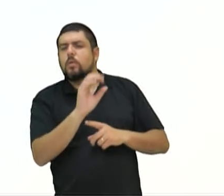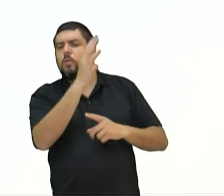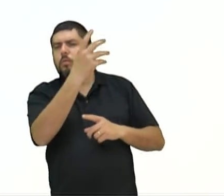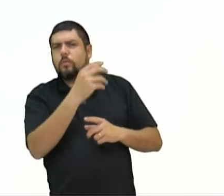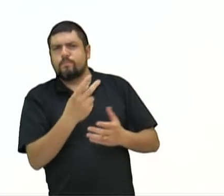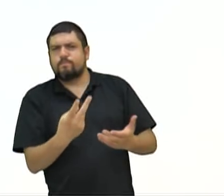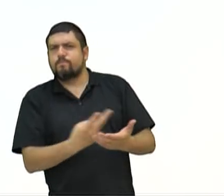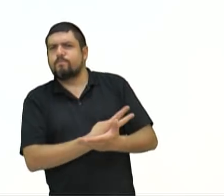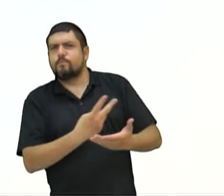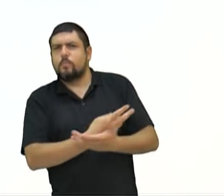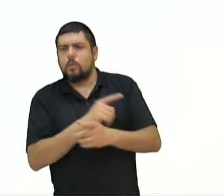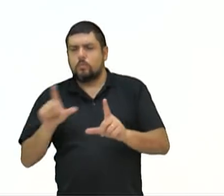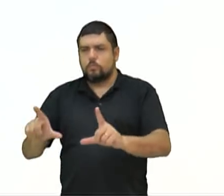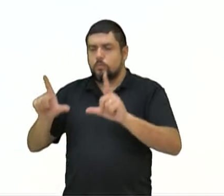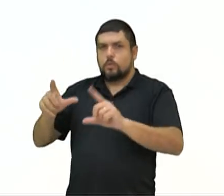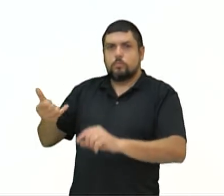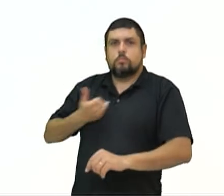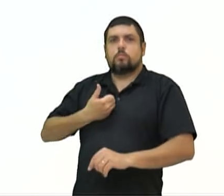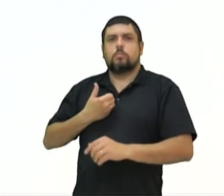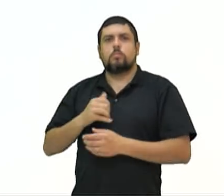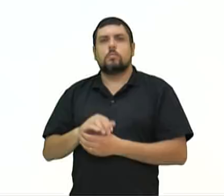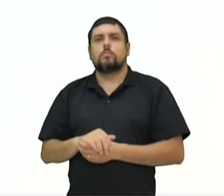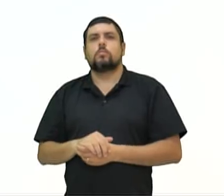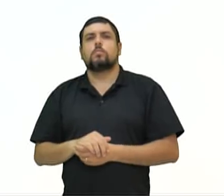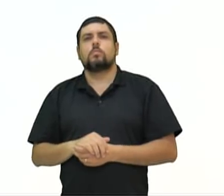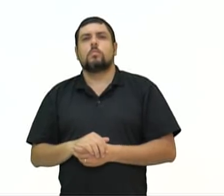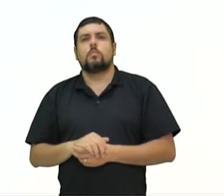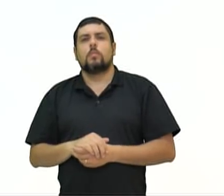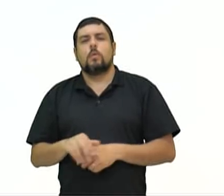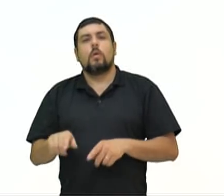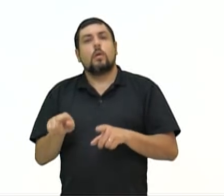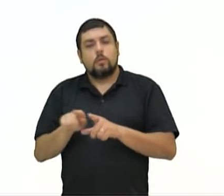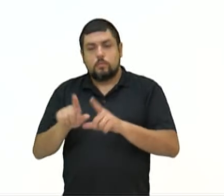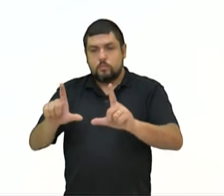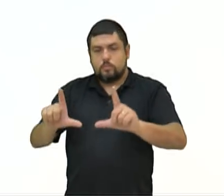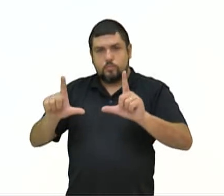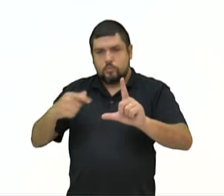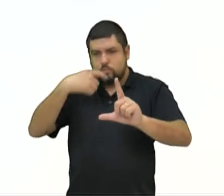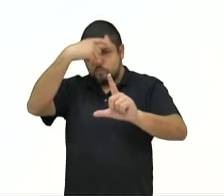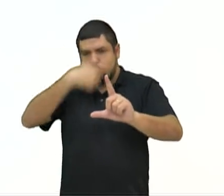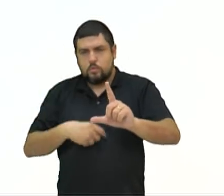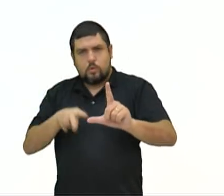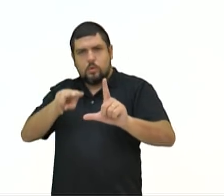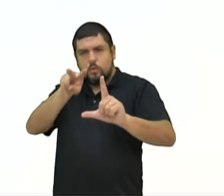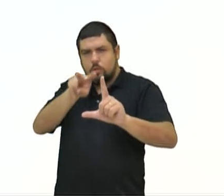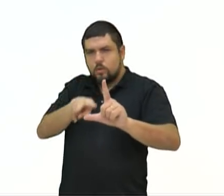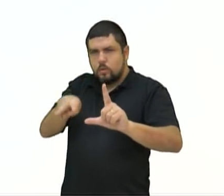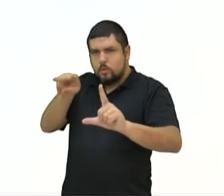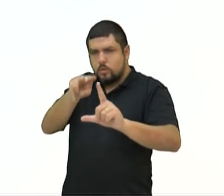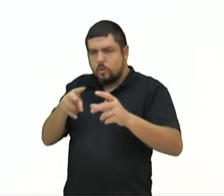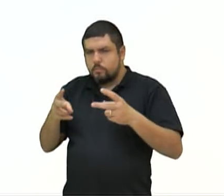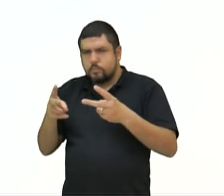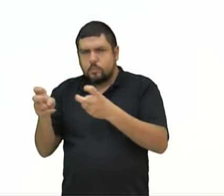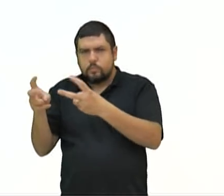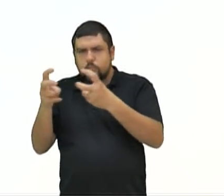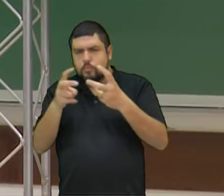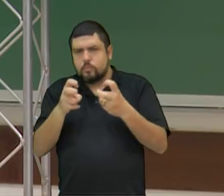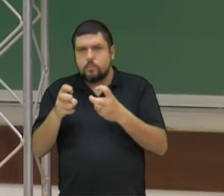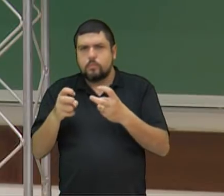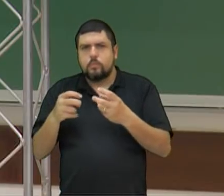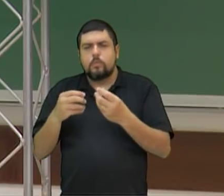né? Coibir, a pessoa que analisa a charge, que observa, que lê e presta atenção nas imagens, ela